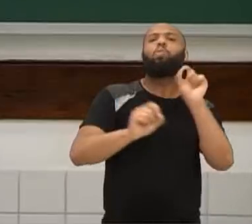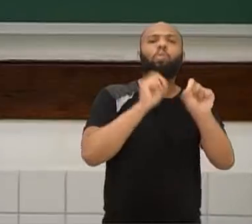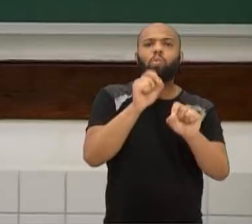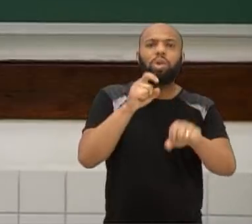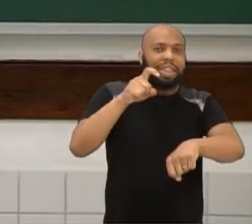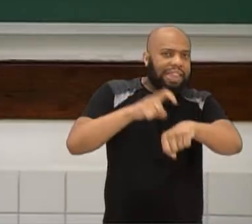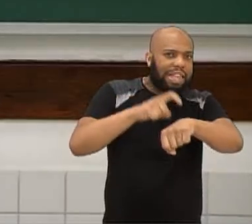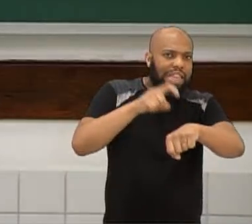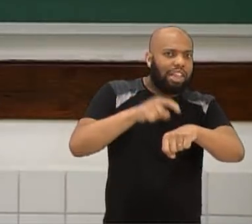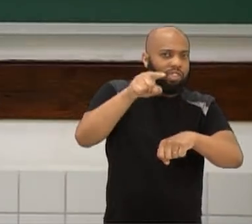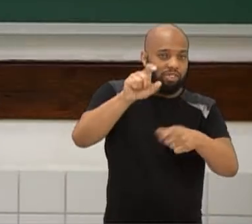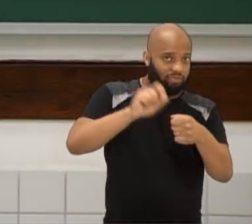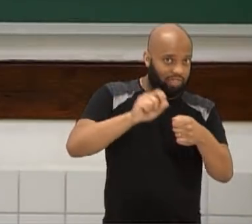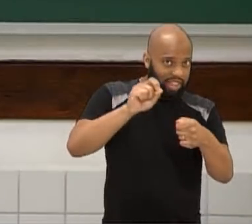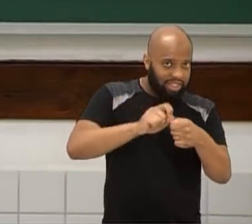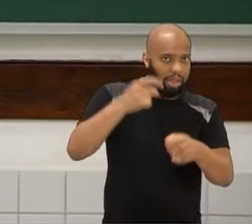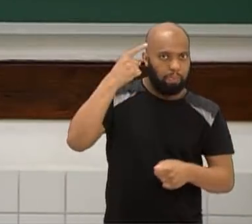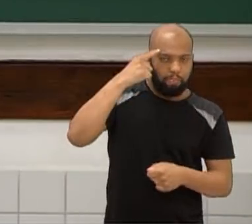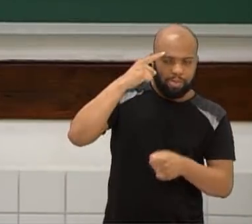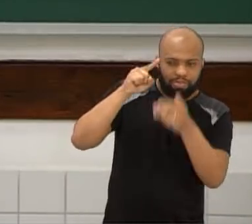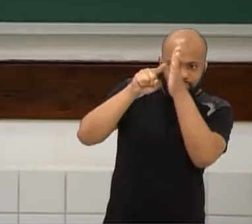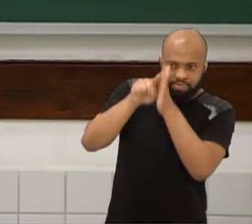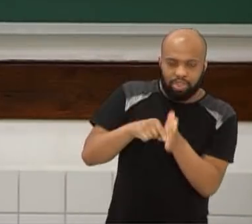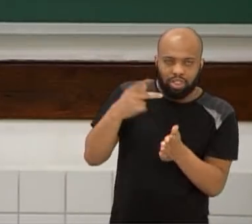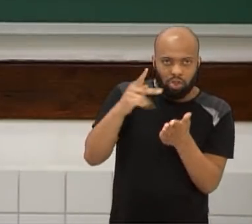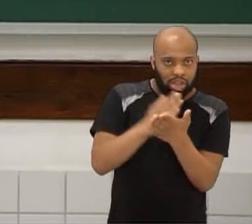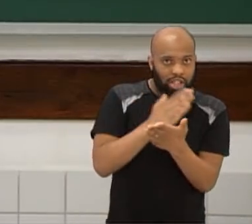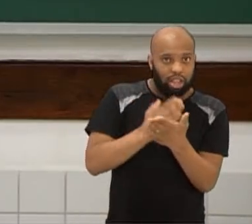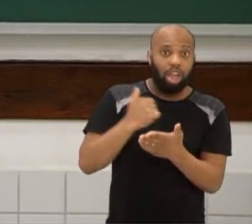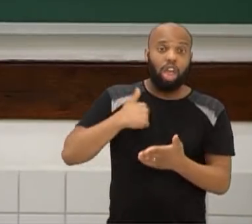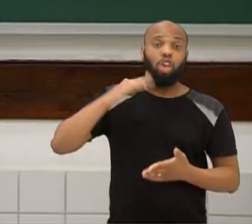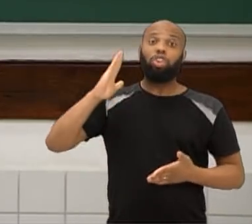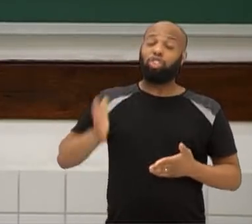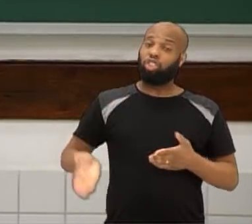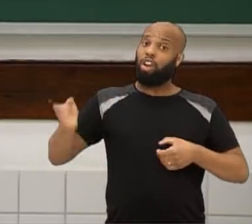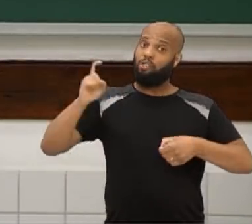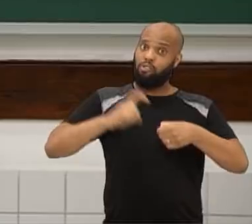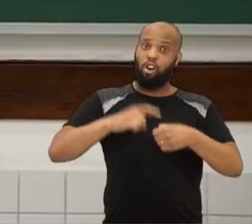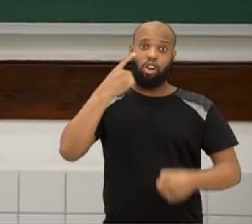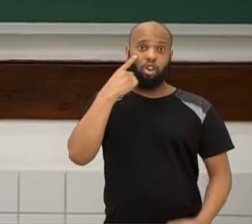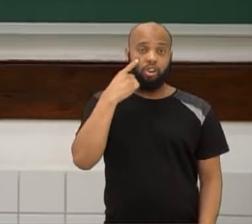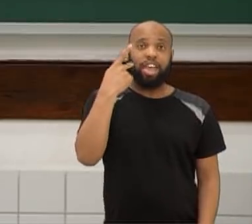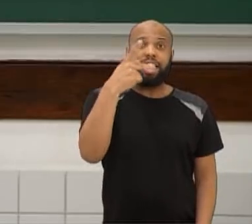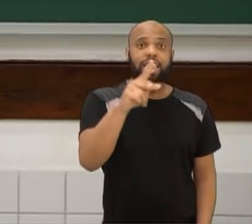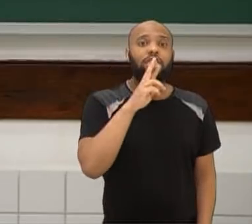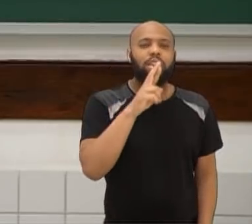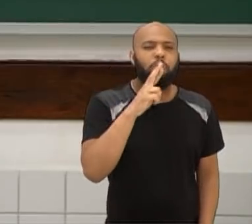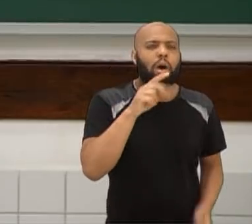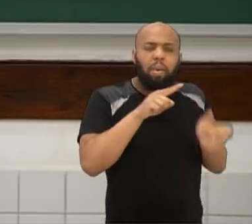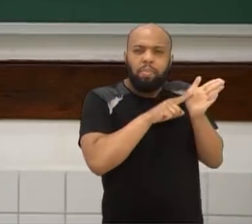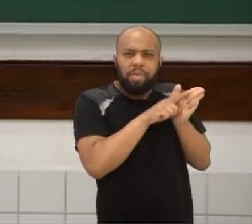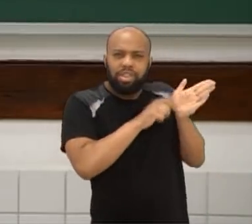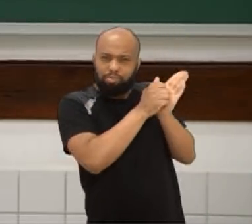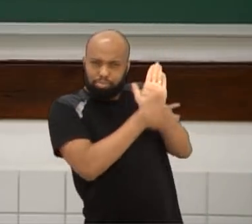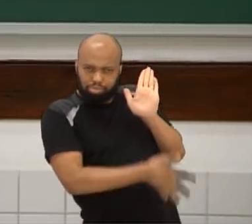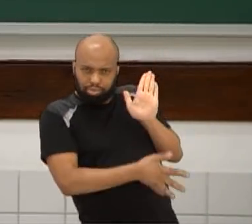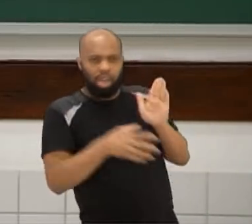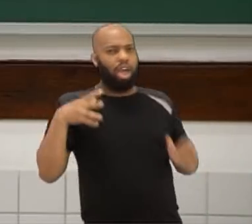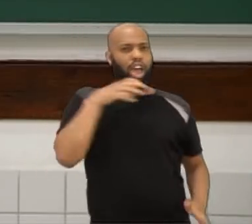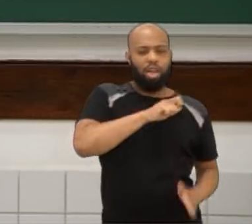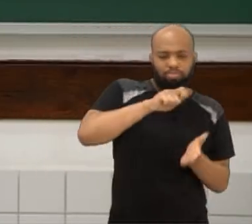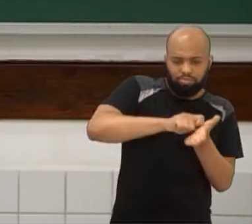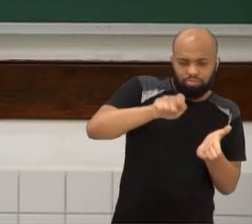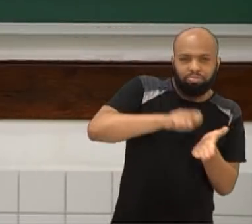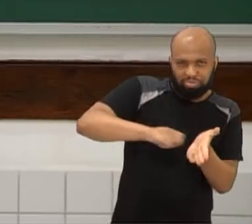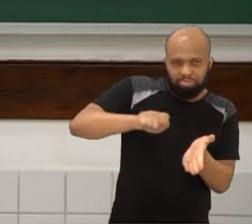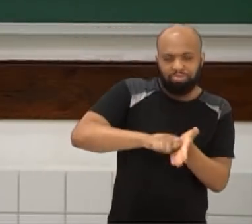remete? Vou dar um tempo para você pesquisar aí no seu caderno sobre figuras de linguagem ou mesmo pesquisar em algum site sobre isso, responder aí no